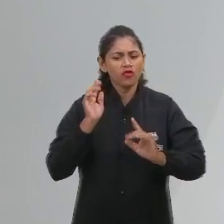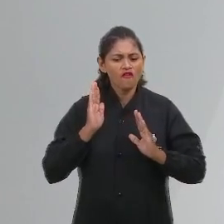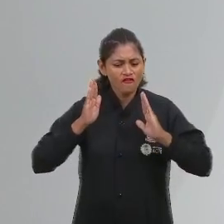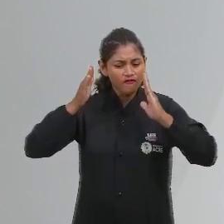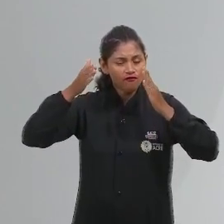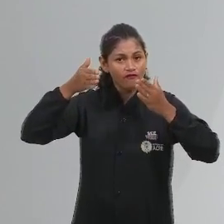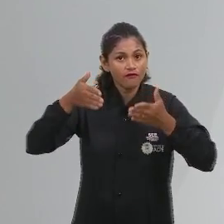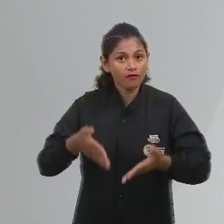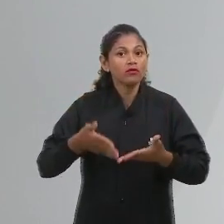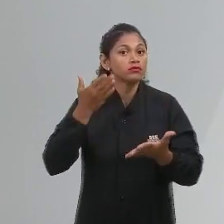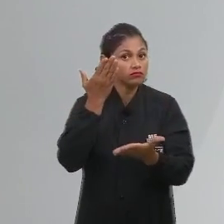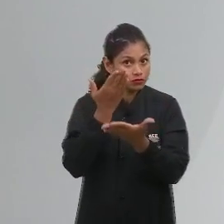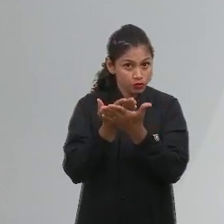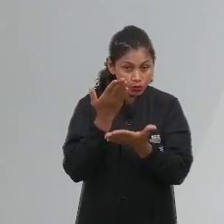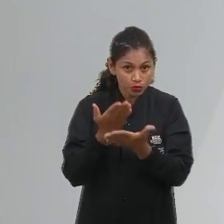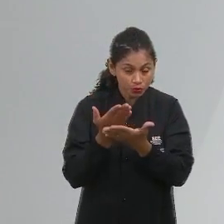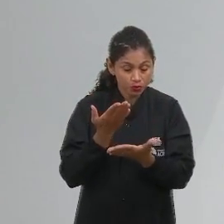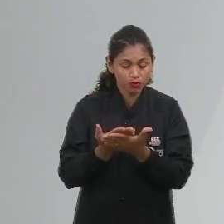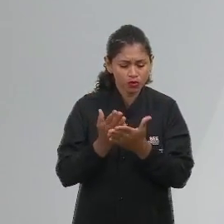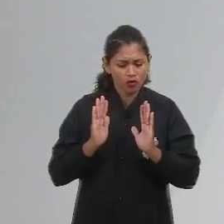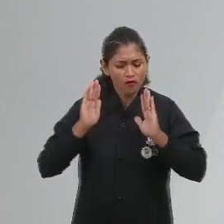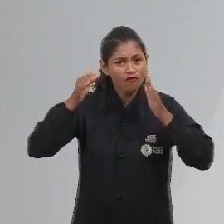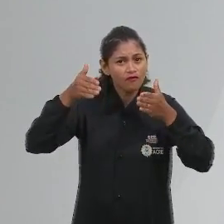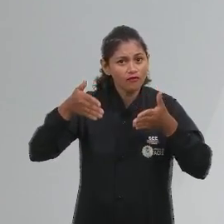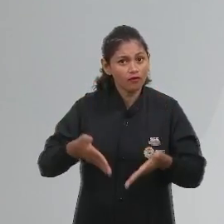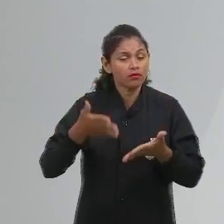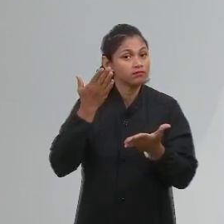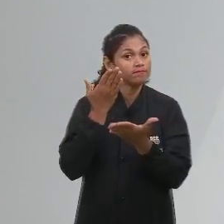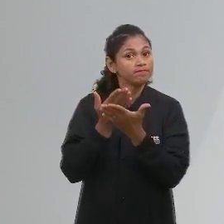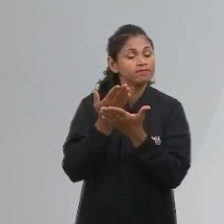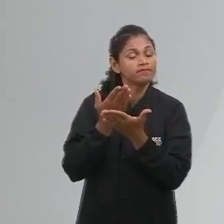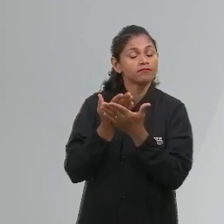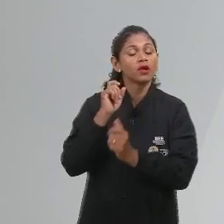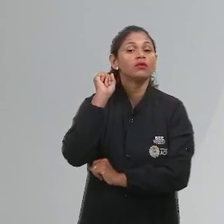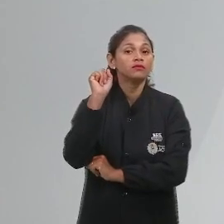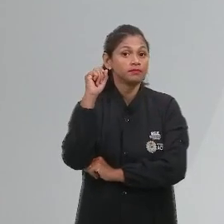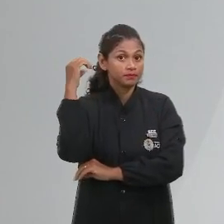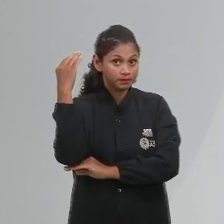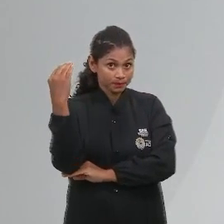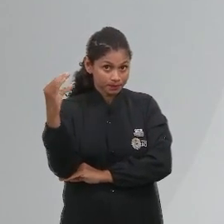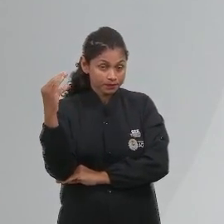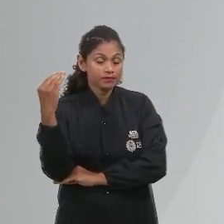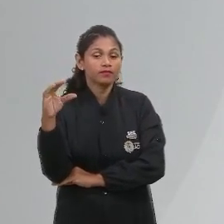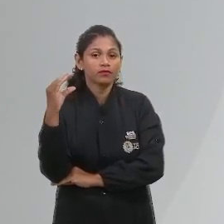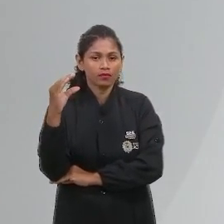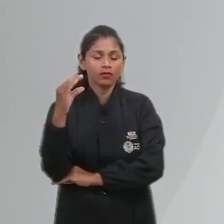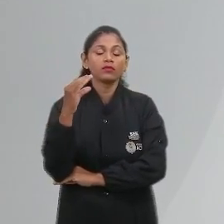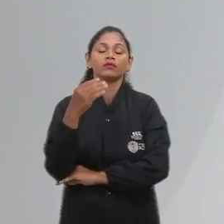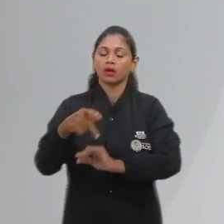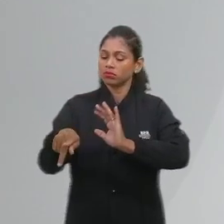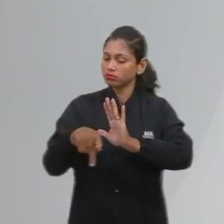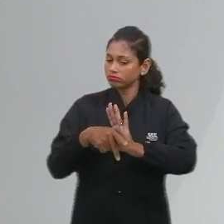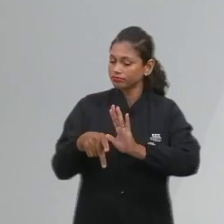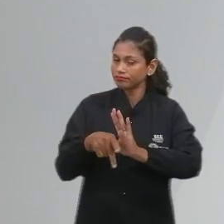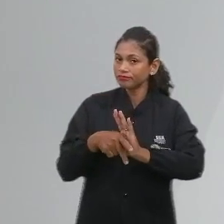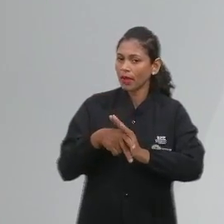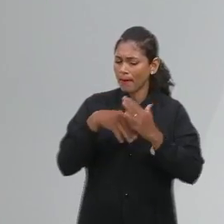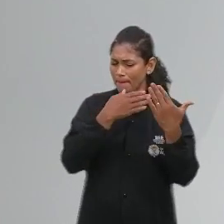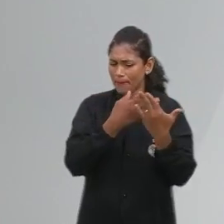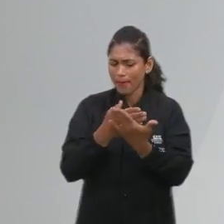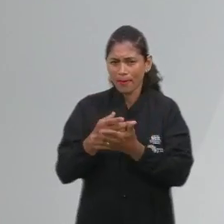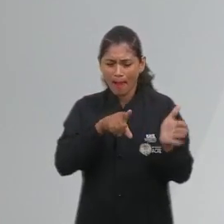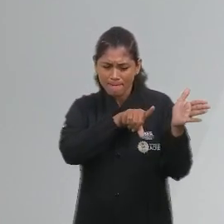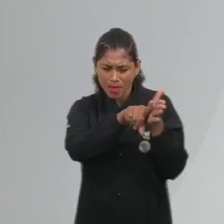de estudo, professor? O objeto de estudo é o que a ciência se propõe a estudar. Quando